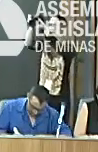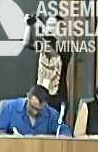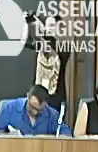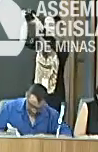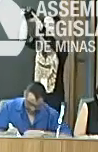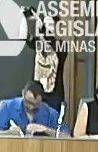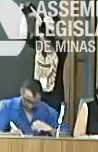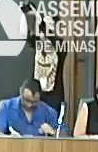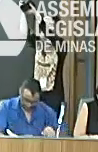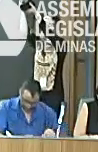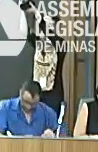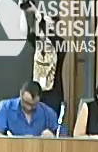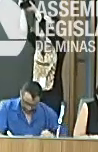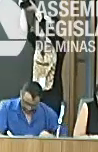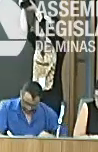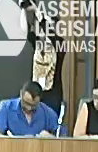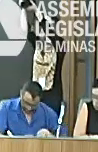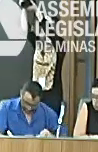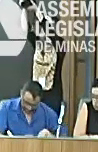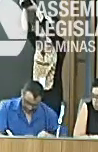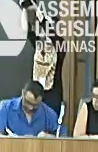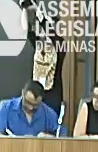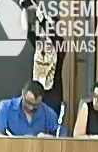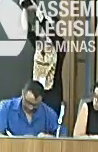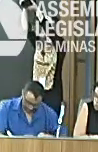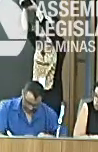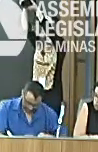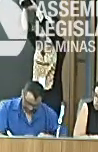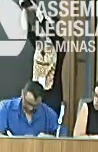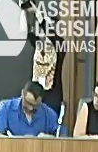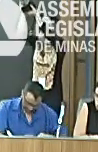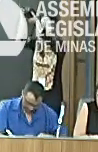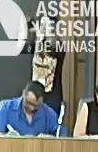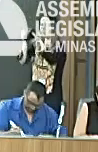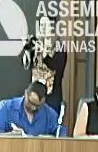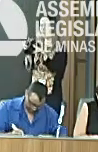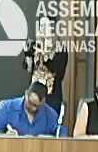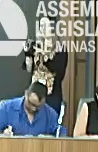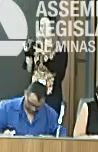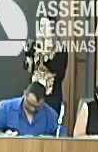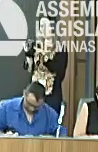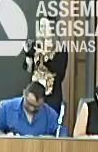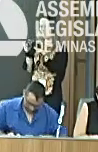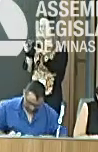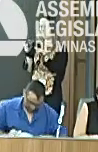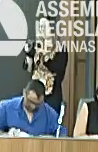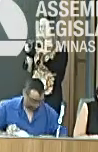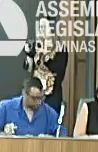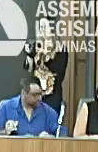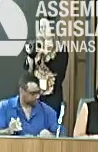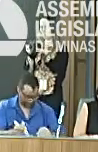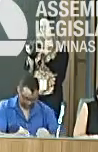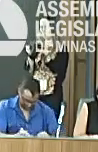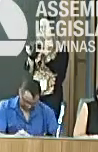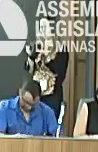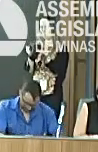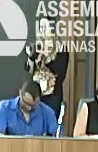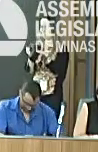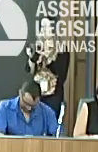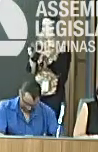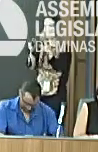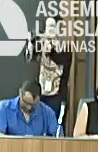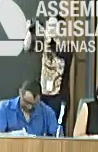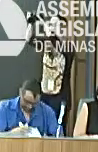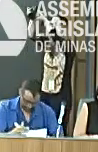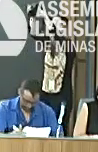que se faz presente demais convidados à imprensa que também se faz presente dirigentes de associações